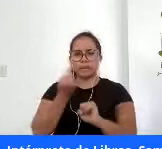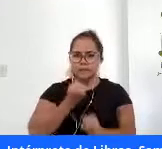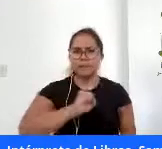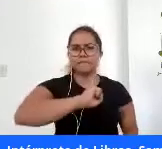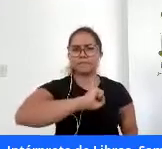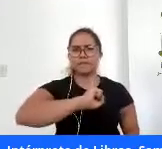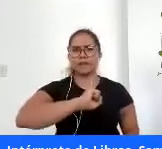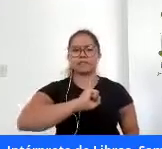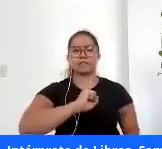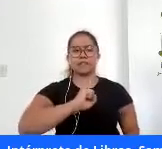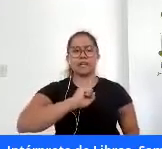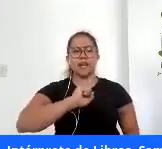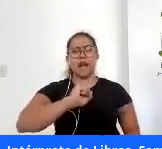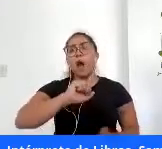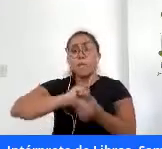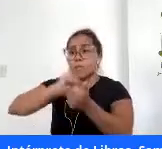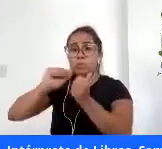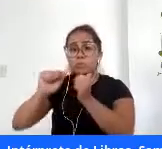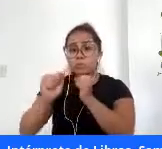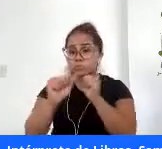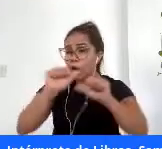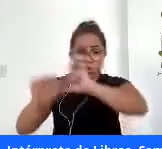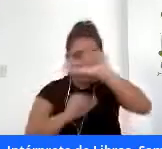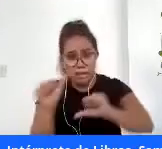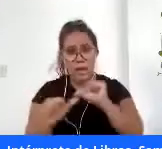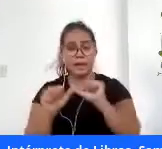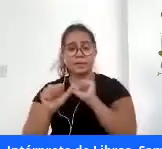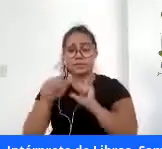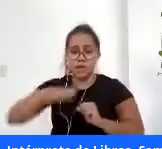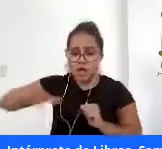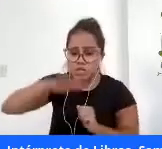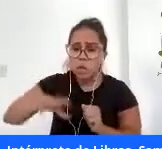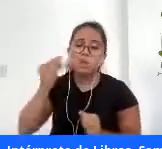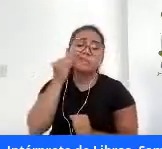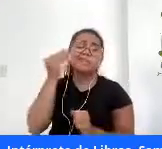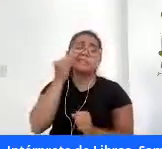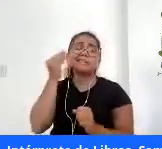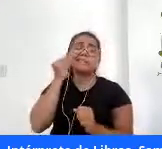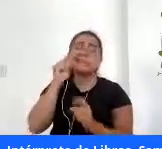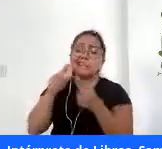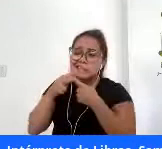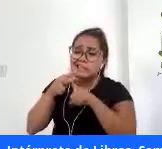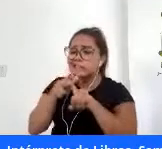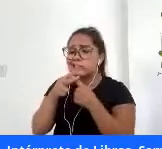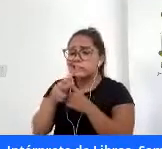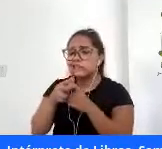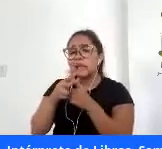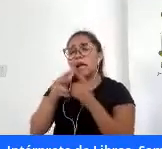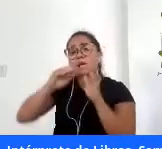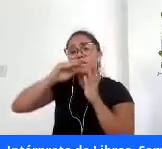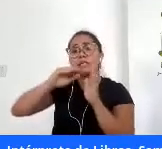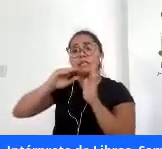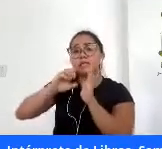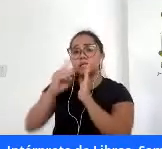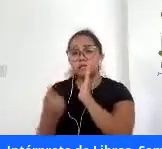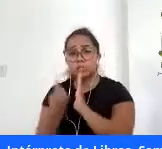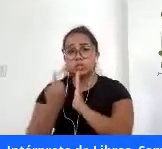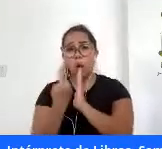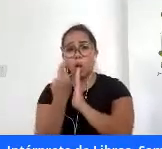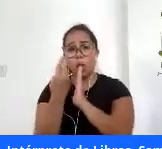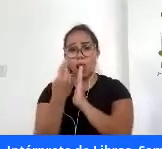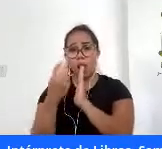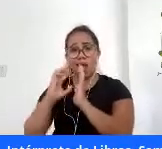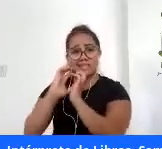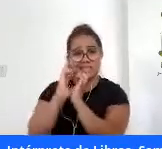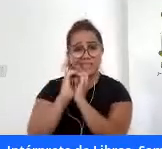estar alterando essa região que sofreu a lesão para tentar fazer um reparo e isolar essa lesão. No caso também